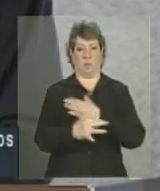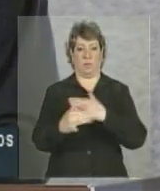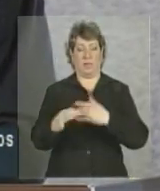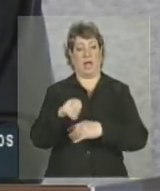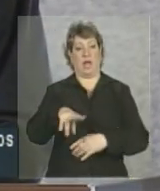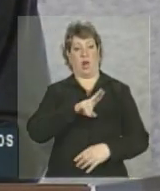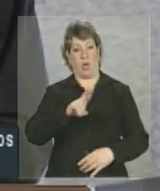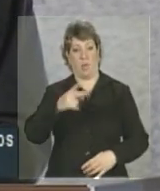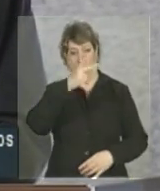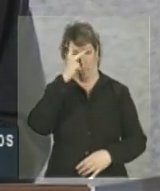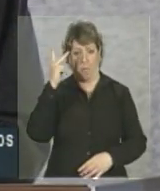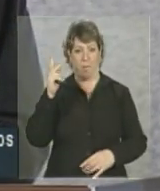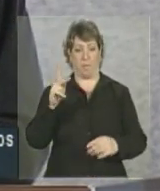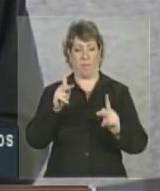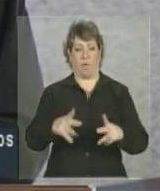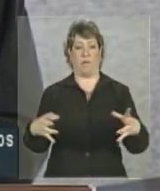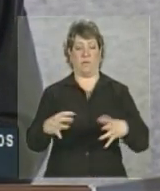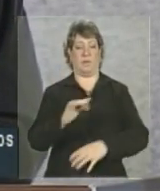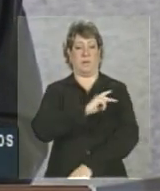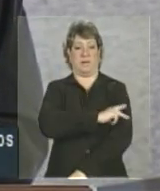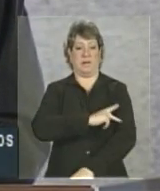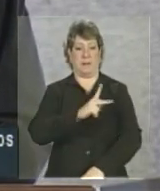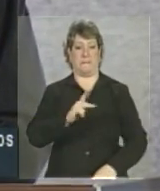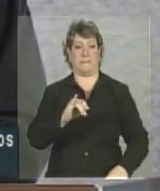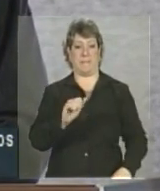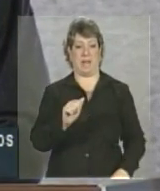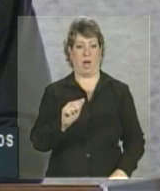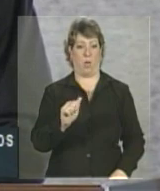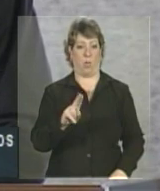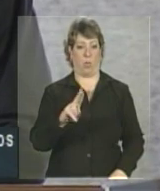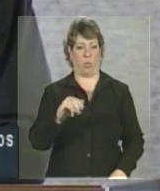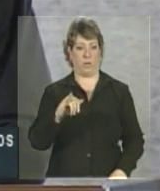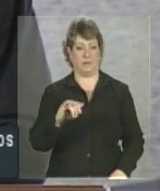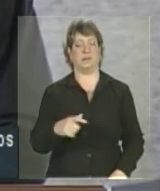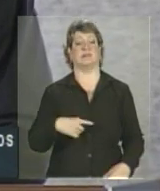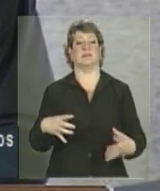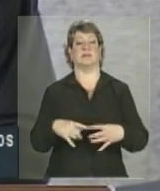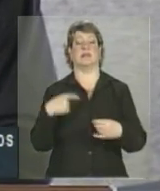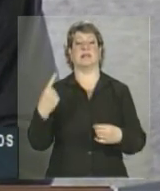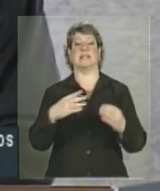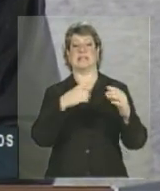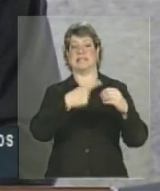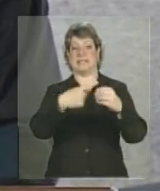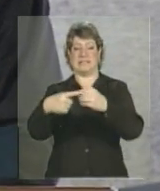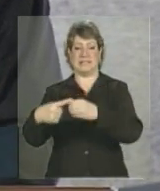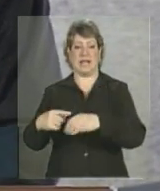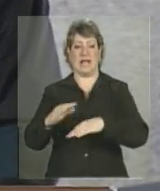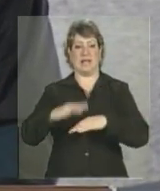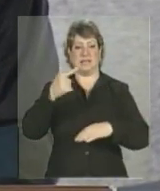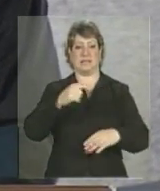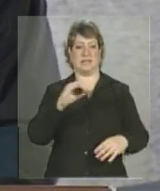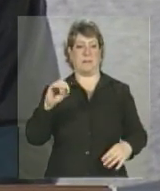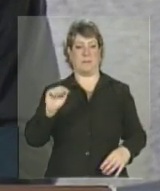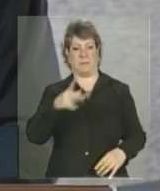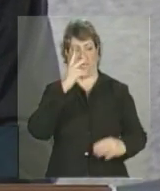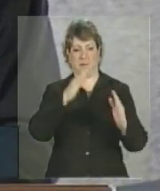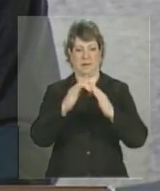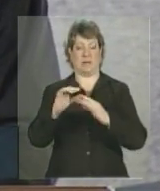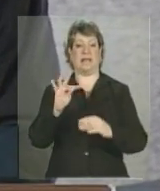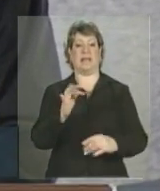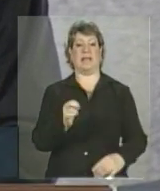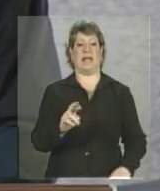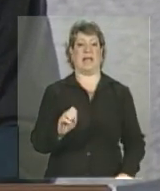Piauí, e aqui também de tantas cidades acima de 700 mil habitantes, como a nossa querida